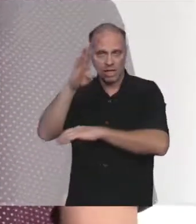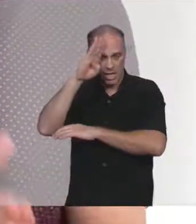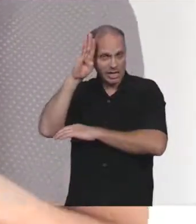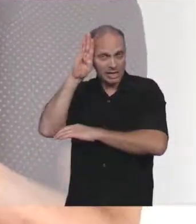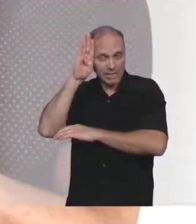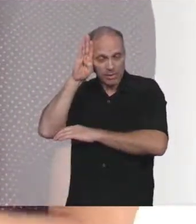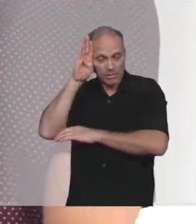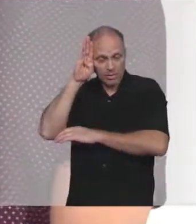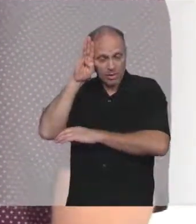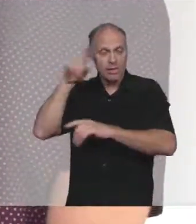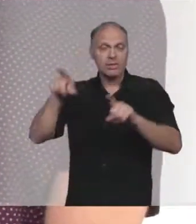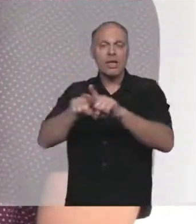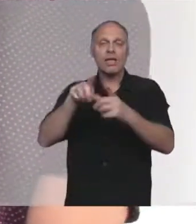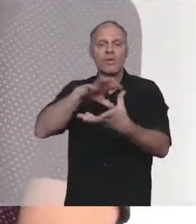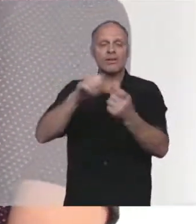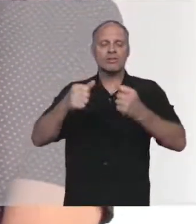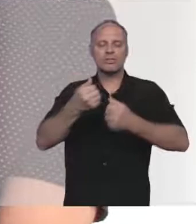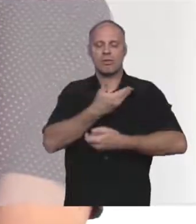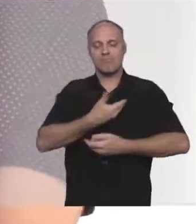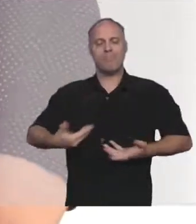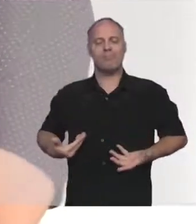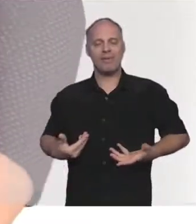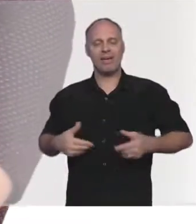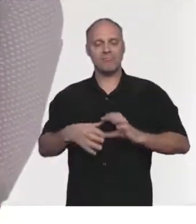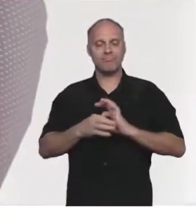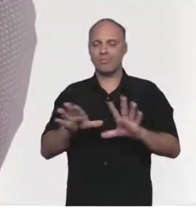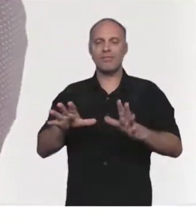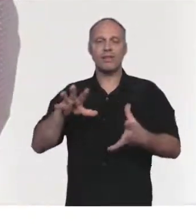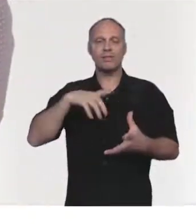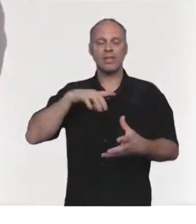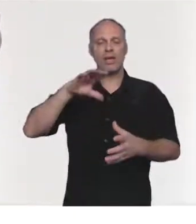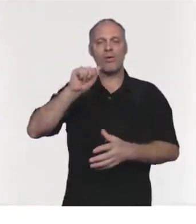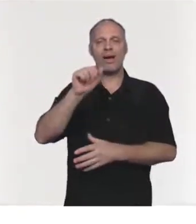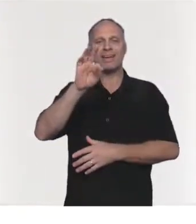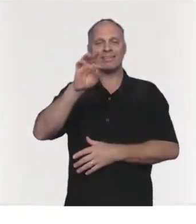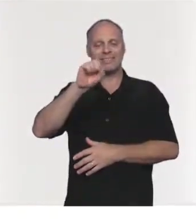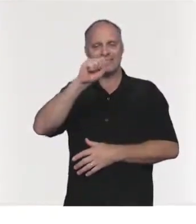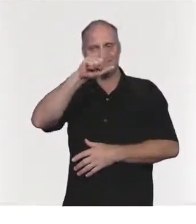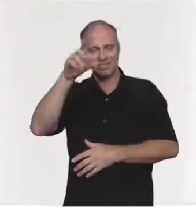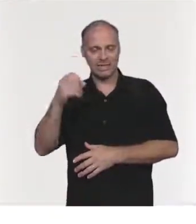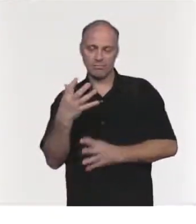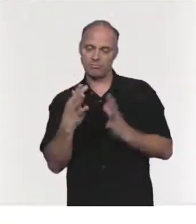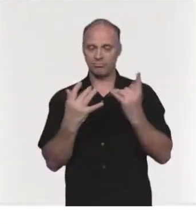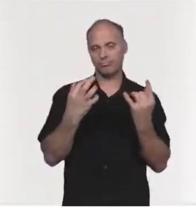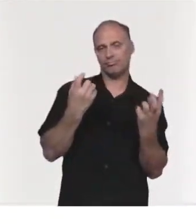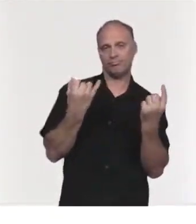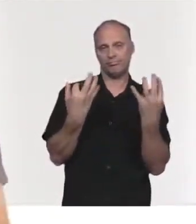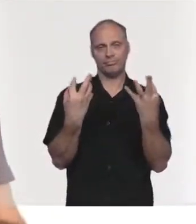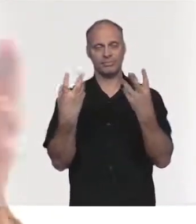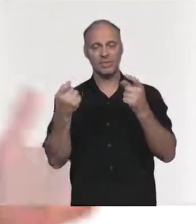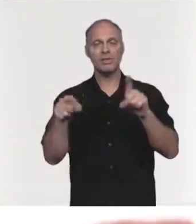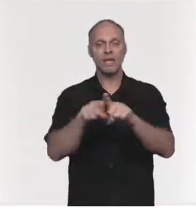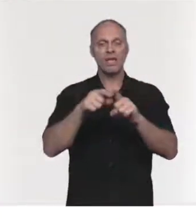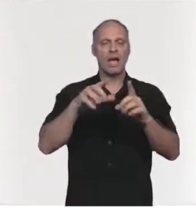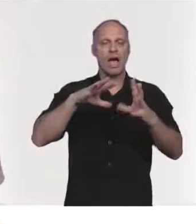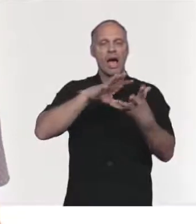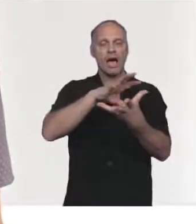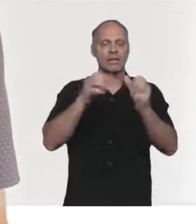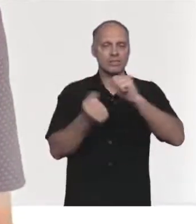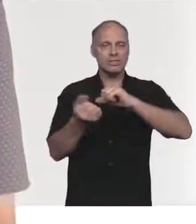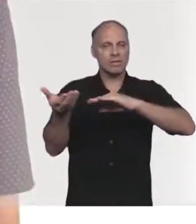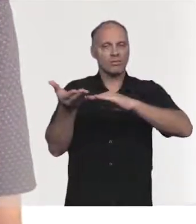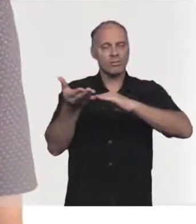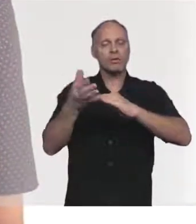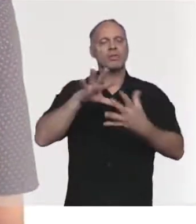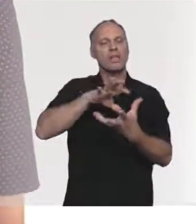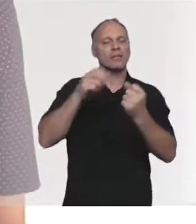acadêmico, tem um artista popular, tem o artesão, tem o artista contemporâneo, tem artistas jovens.